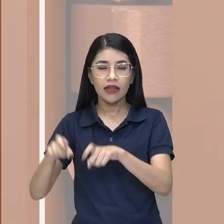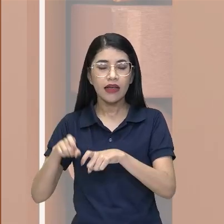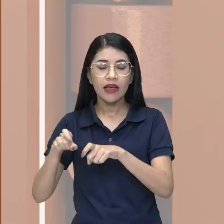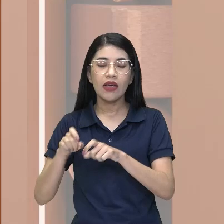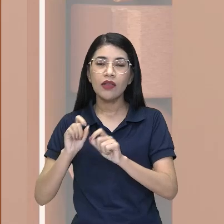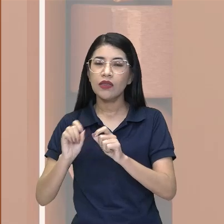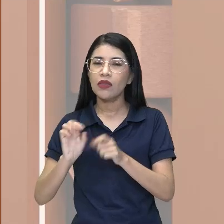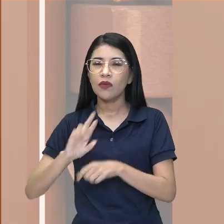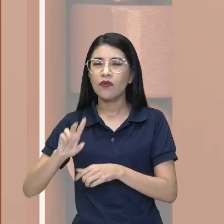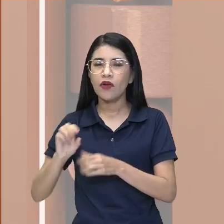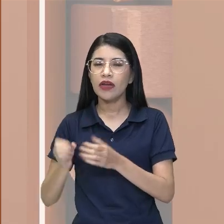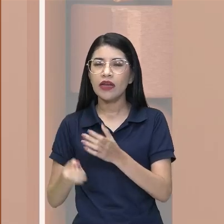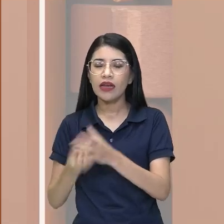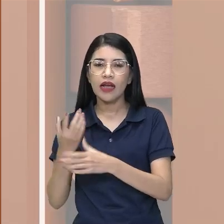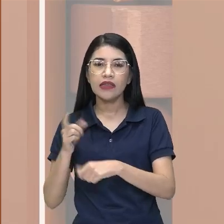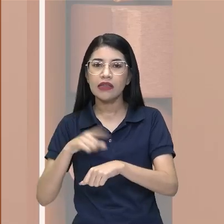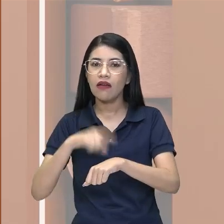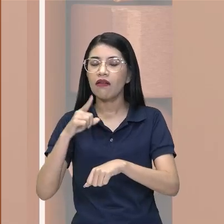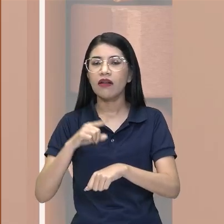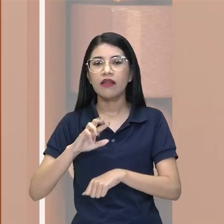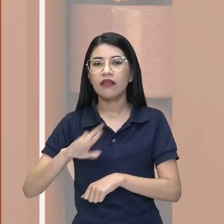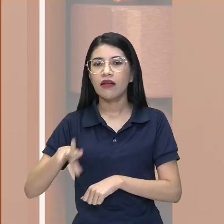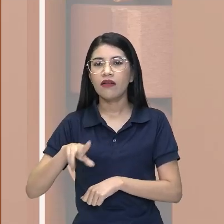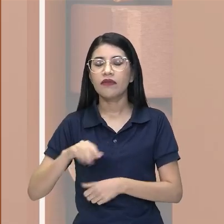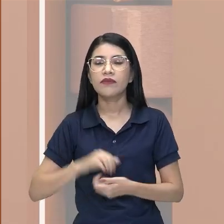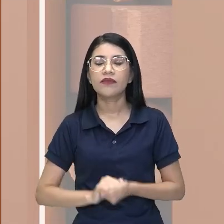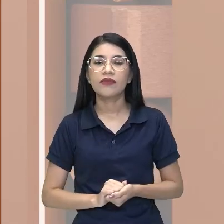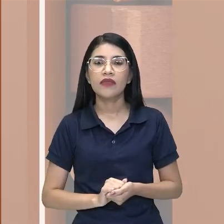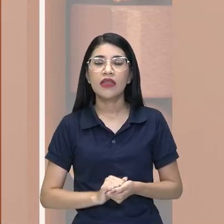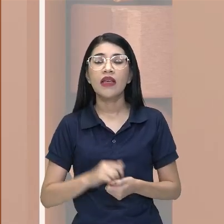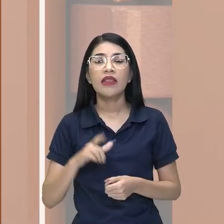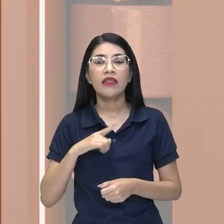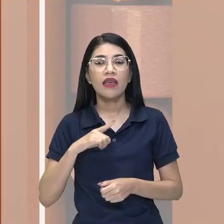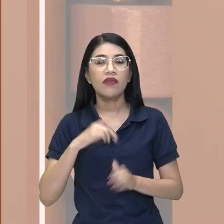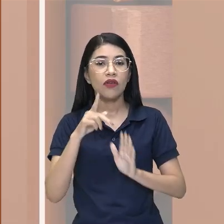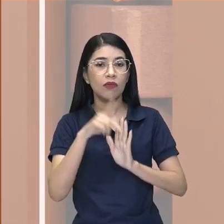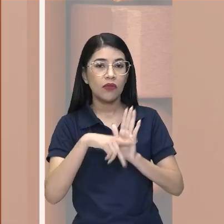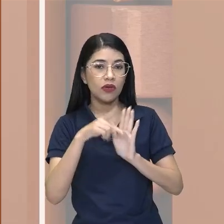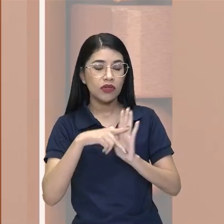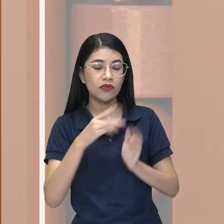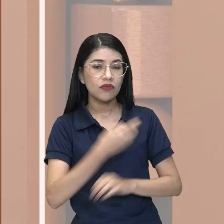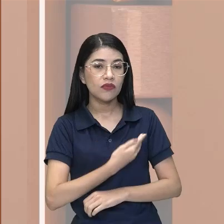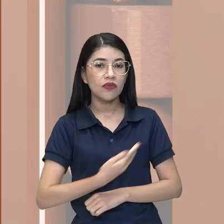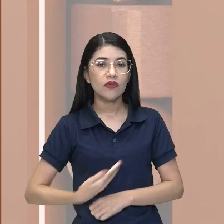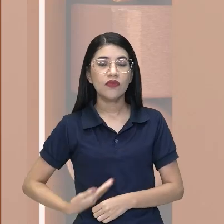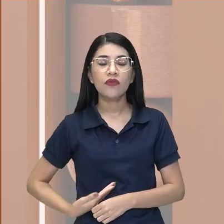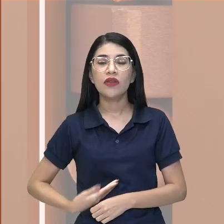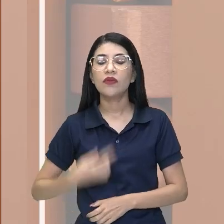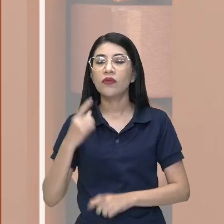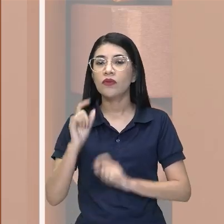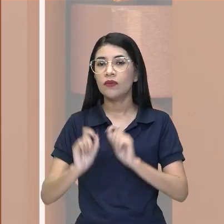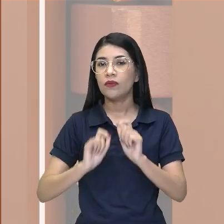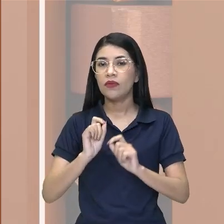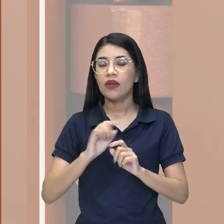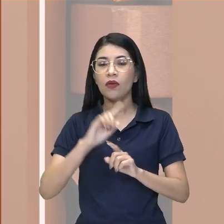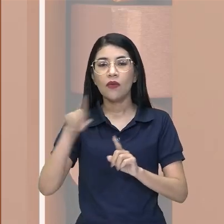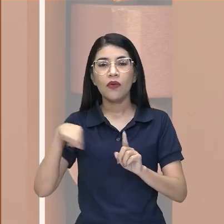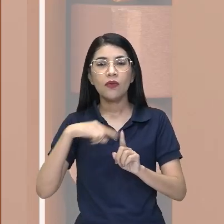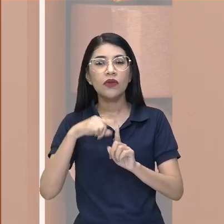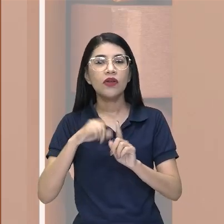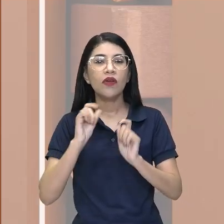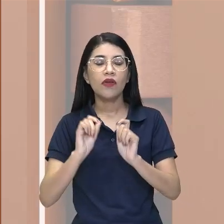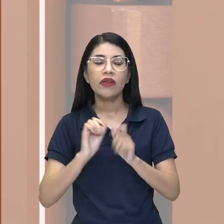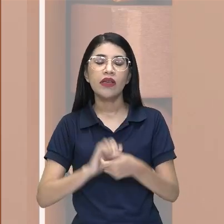nada, ou não foi uma ideia de jirico do imperador. Foi um projeto de governo que, basicamente, visava dificultar